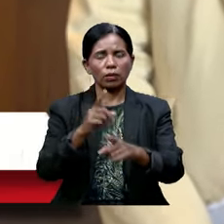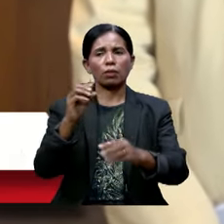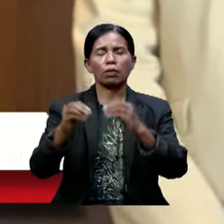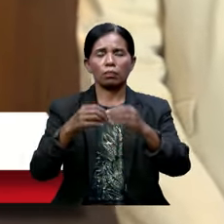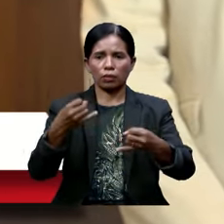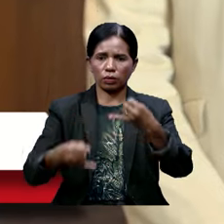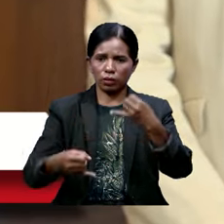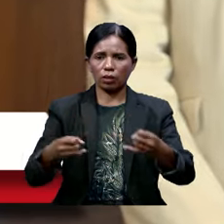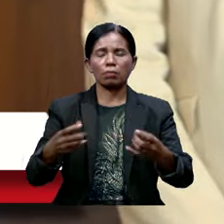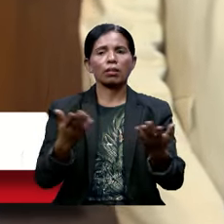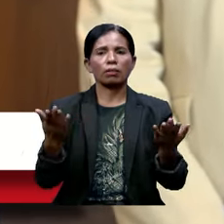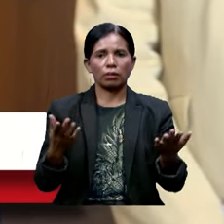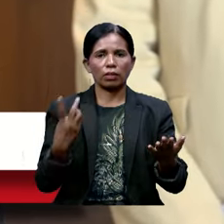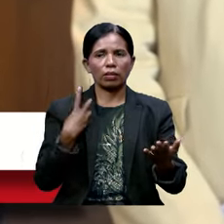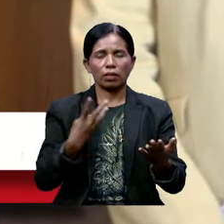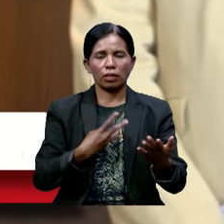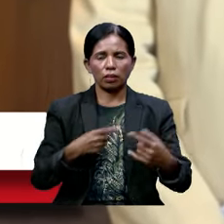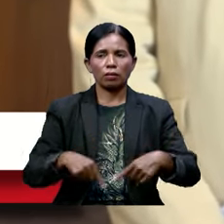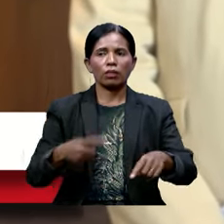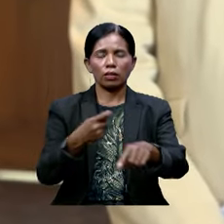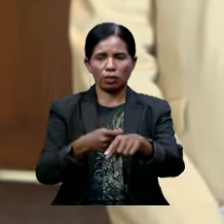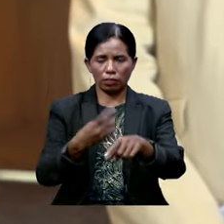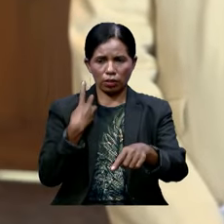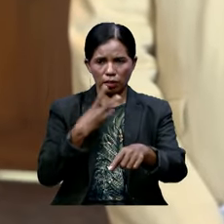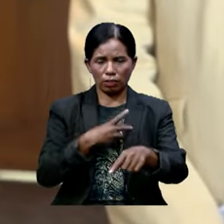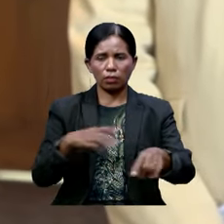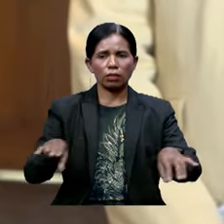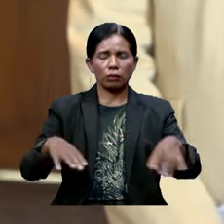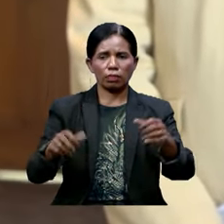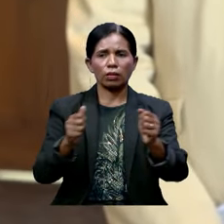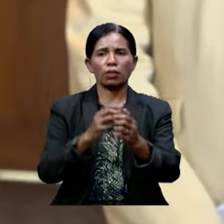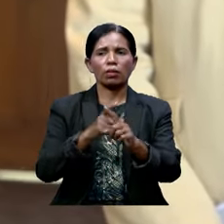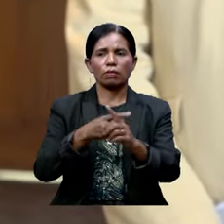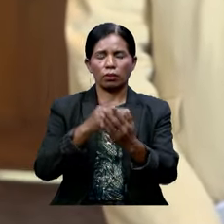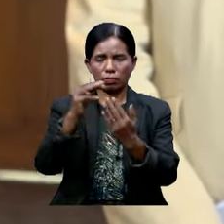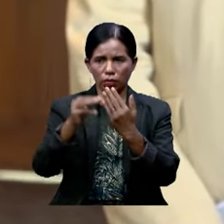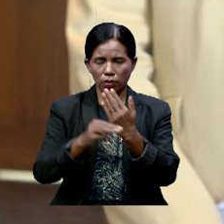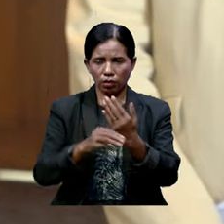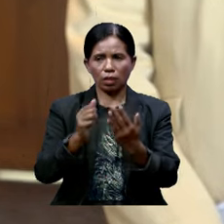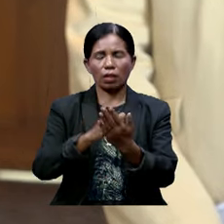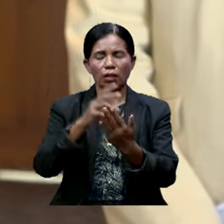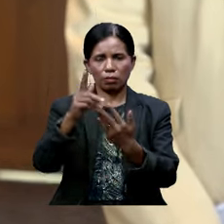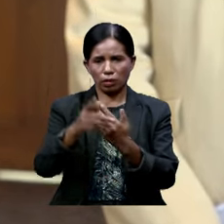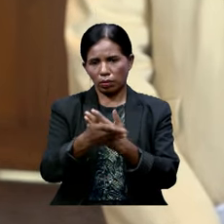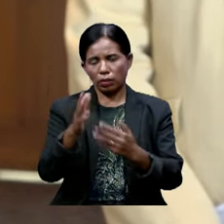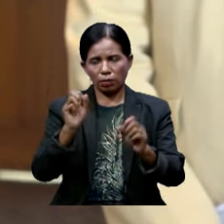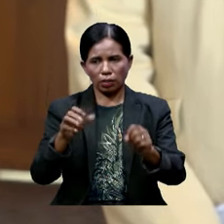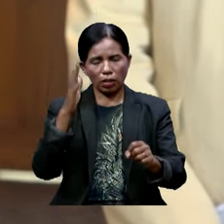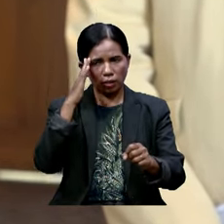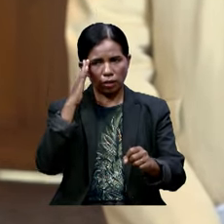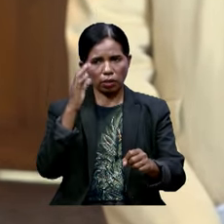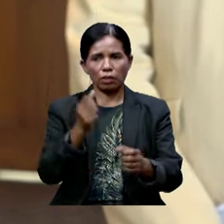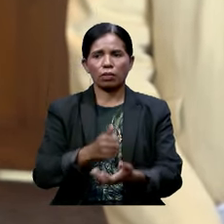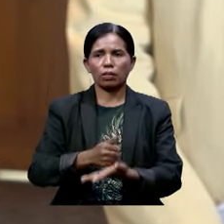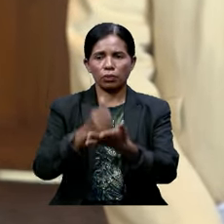mais. Então, e me foi tempo a mim para o serviço tomar sua minha rua halona, tomar sua abril, que vou ser pela Hateten. Ato ajuda